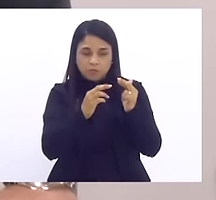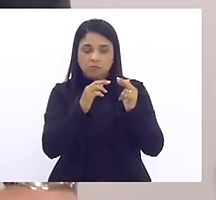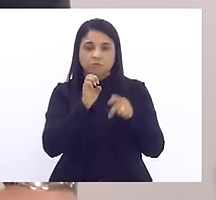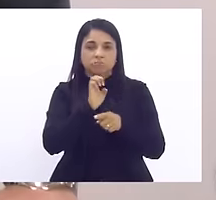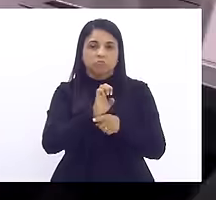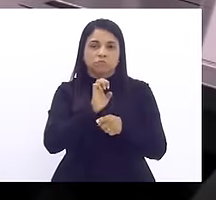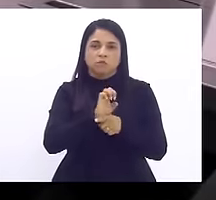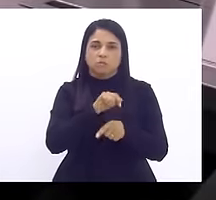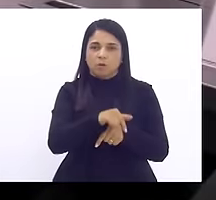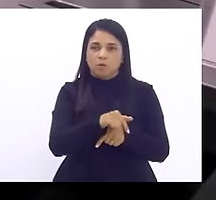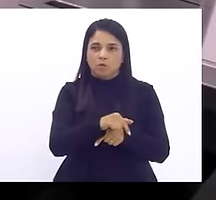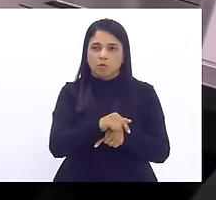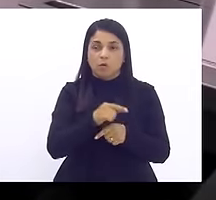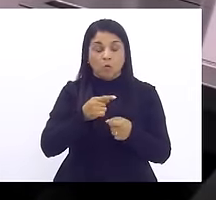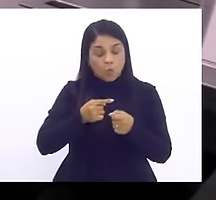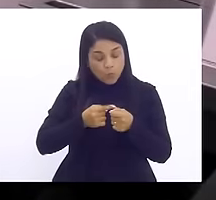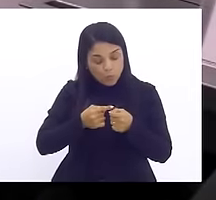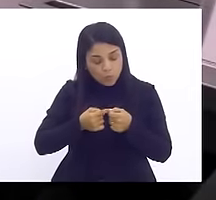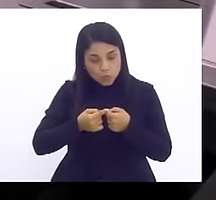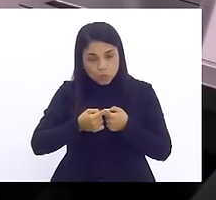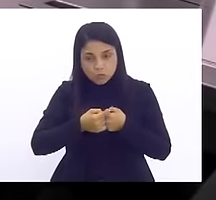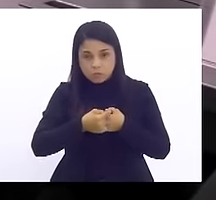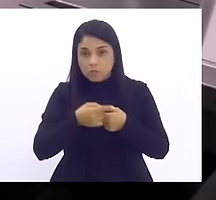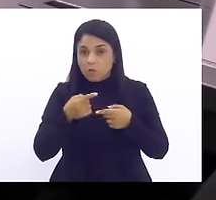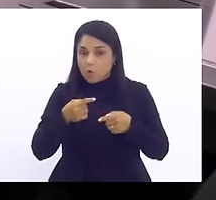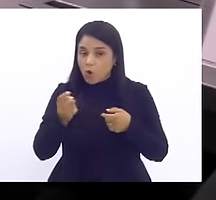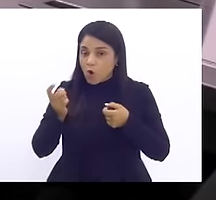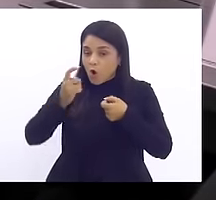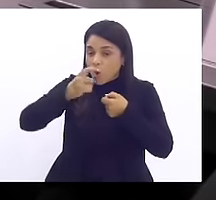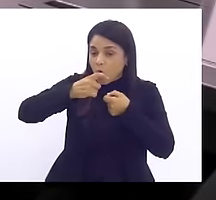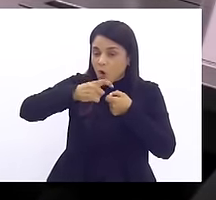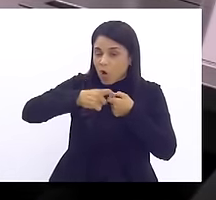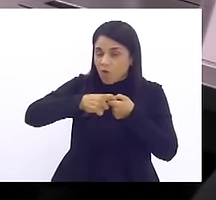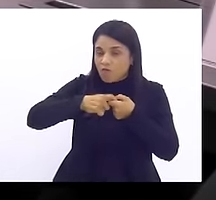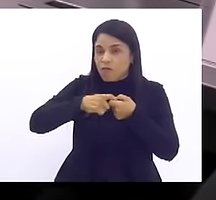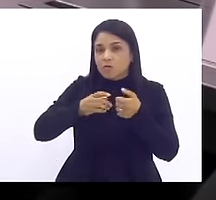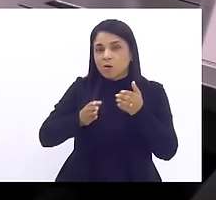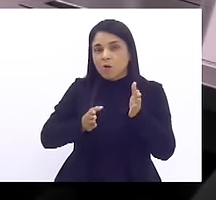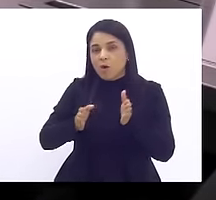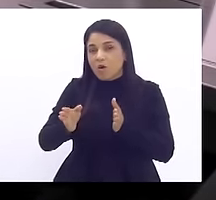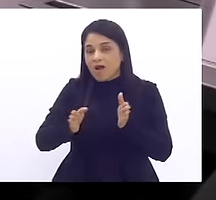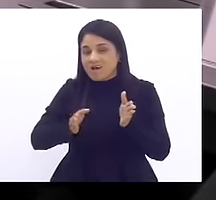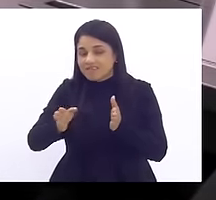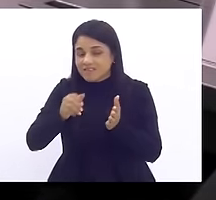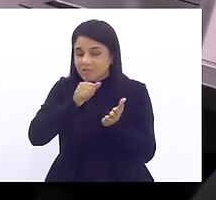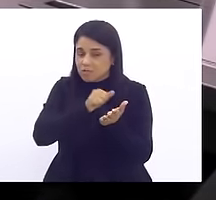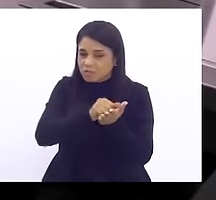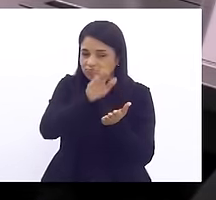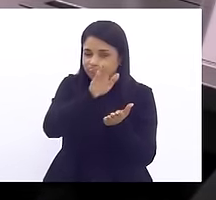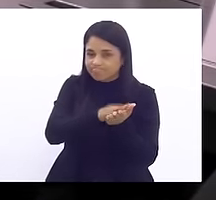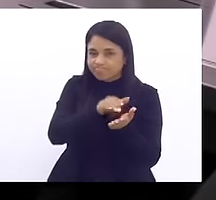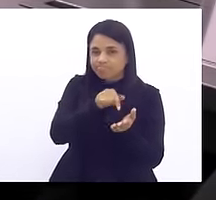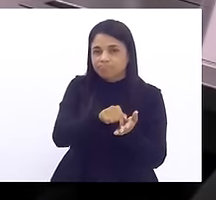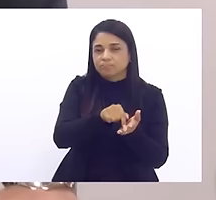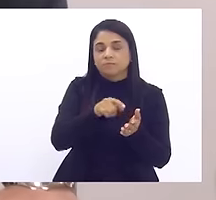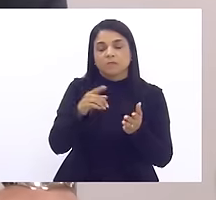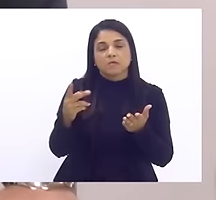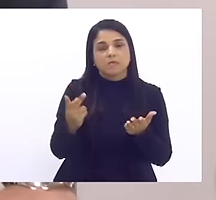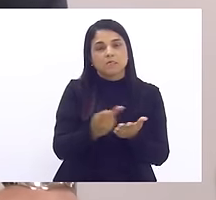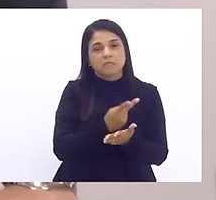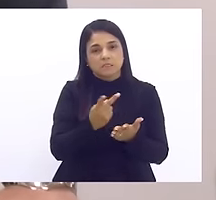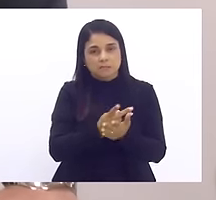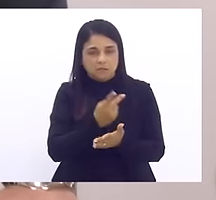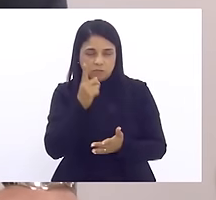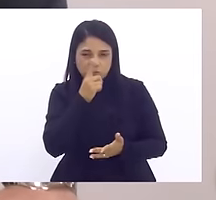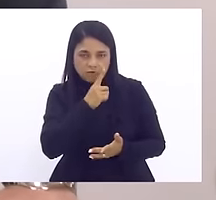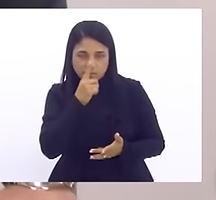somente no município ele não pode ele faz um convênio para a gente até acesso às infrações de municipais e atuar lá dentro